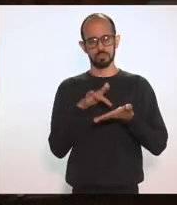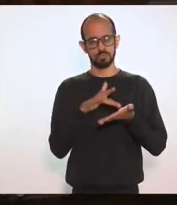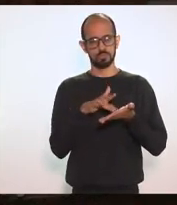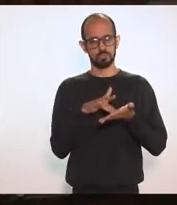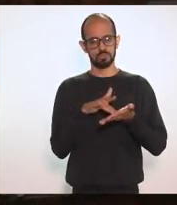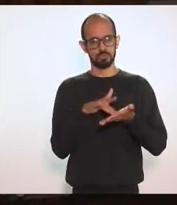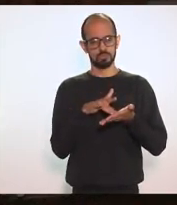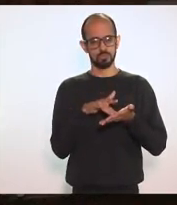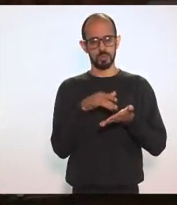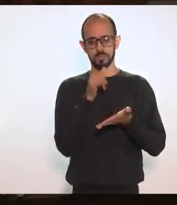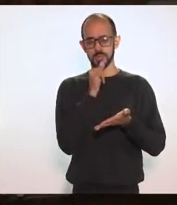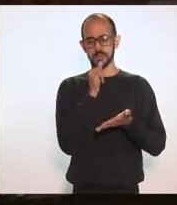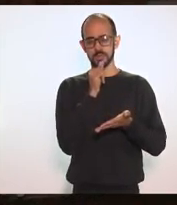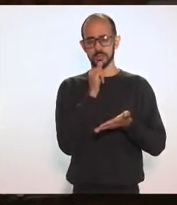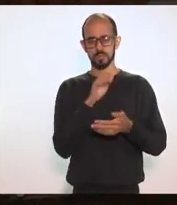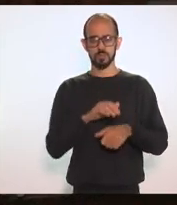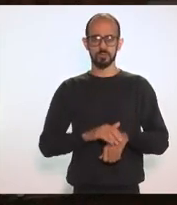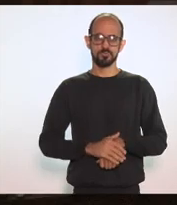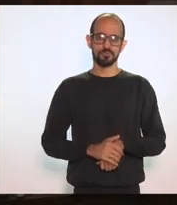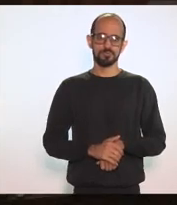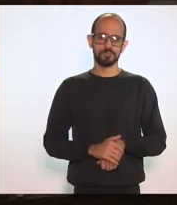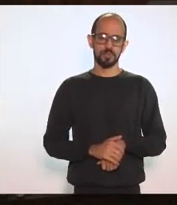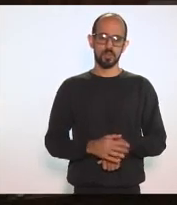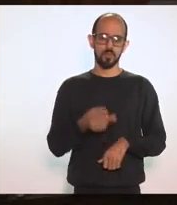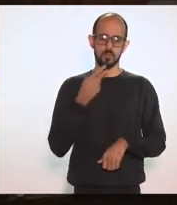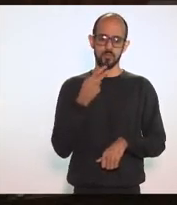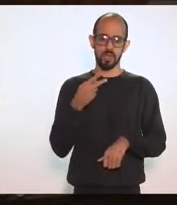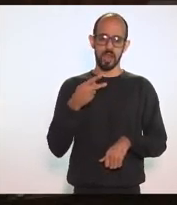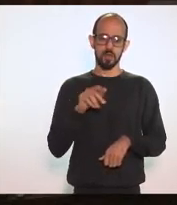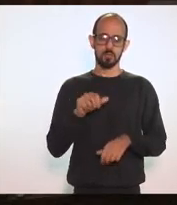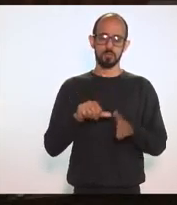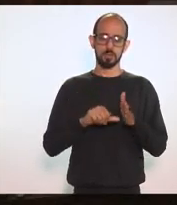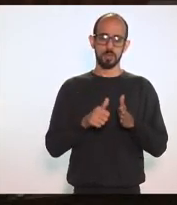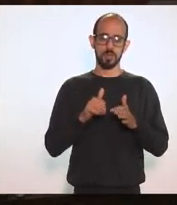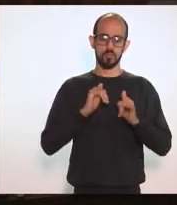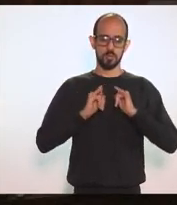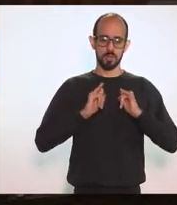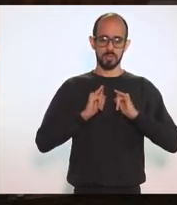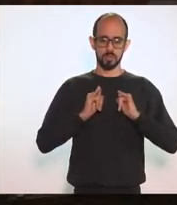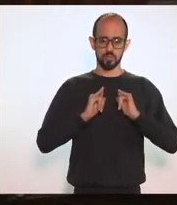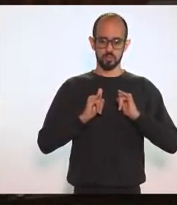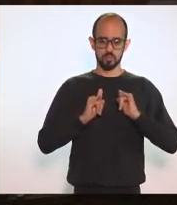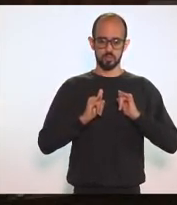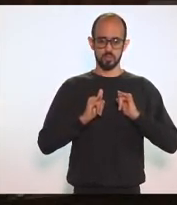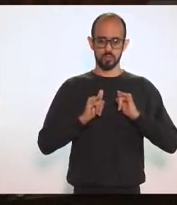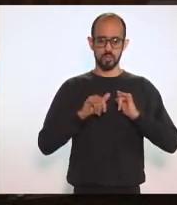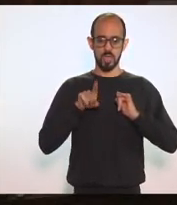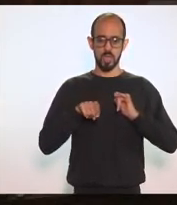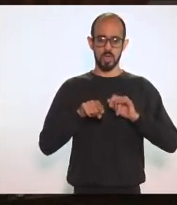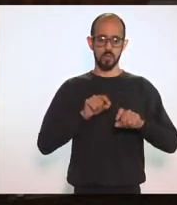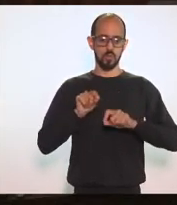Por exemplo, mencionar um primeiro dado, que é